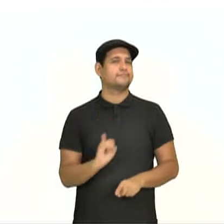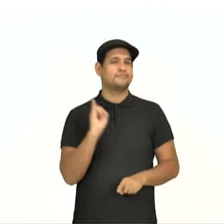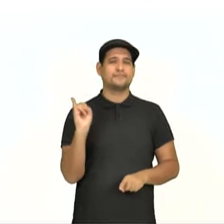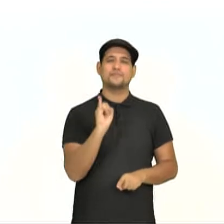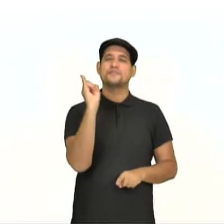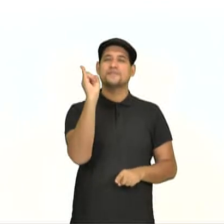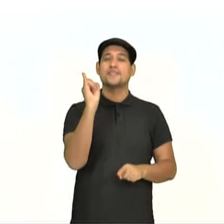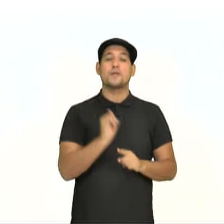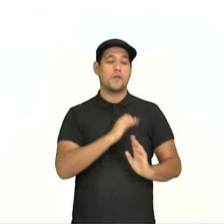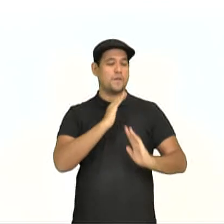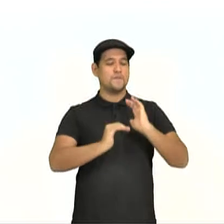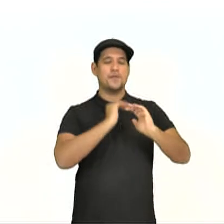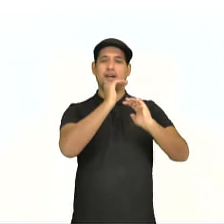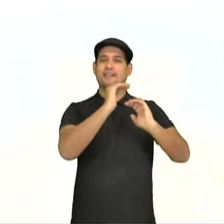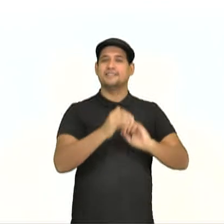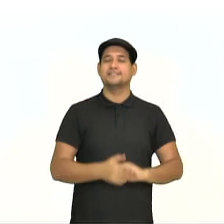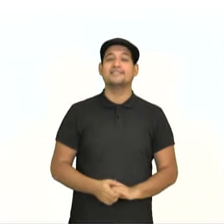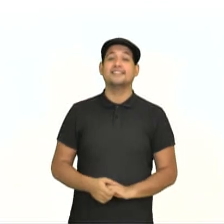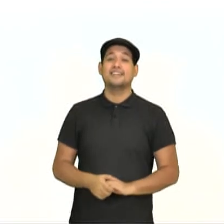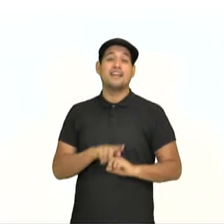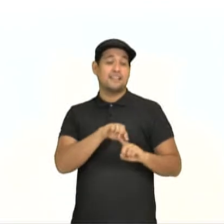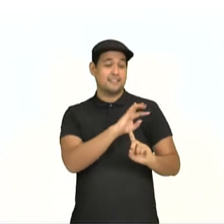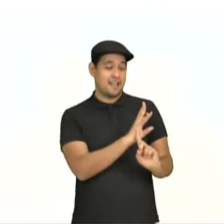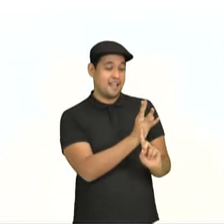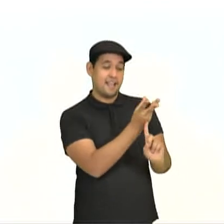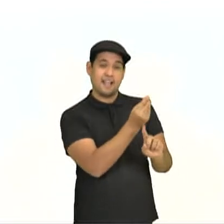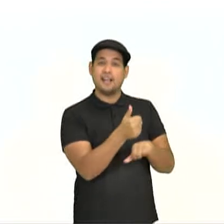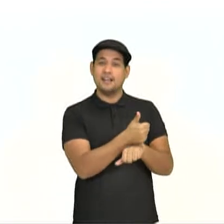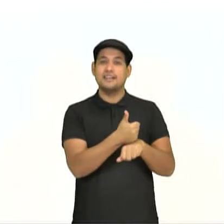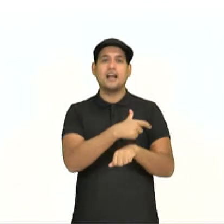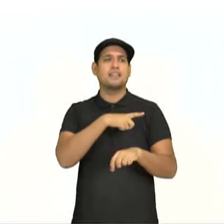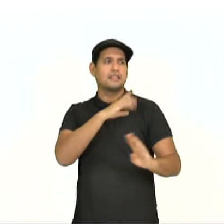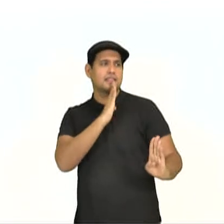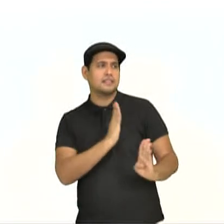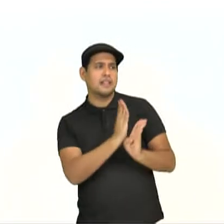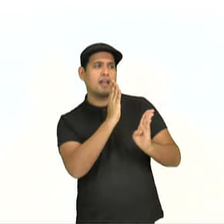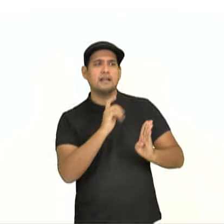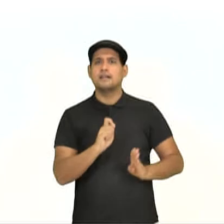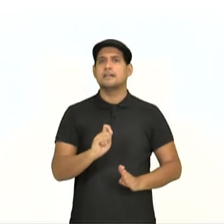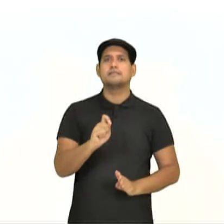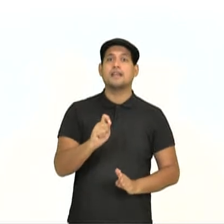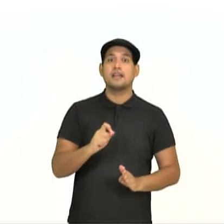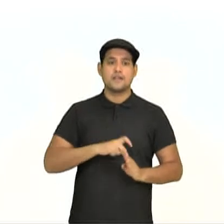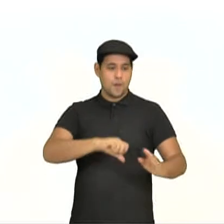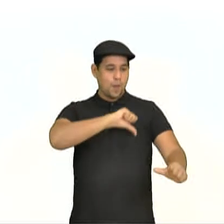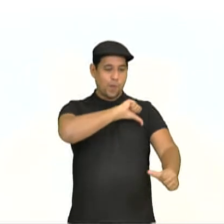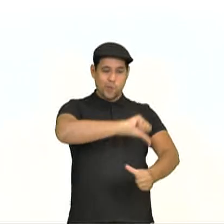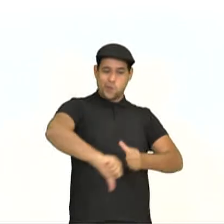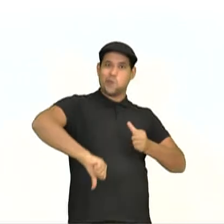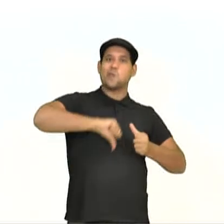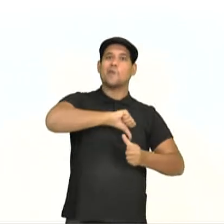importantes para a sua evolução. Esses artistas fizeram descobertas que